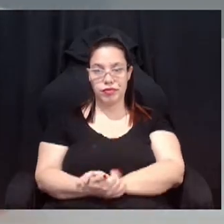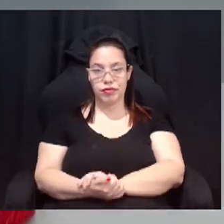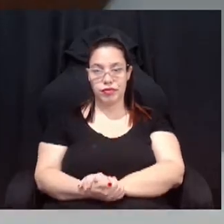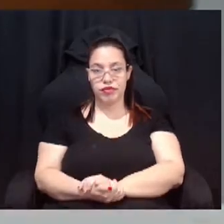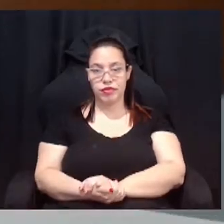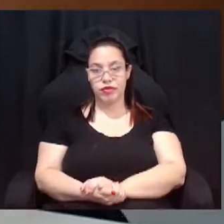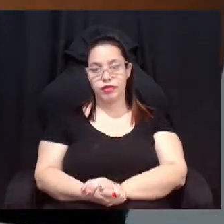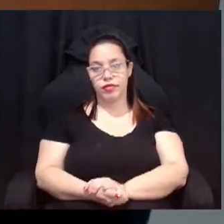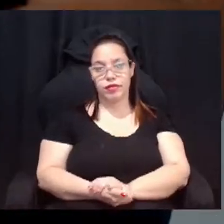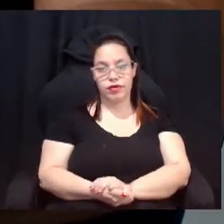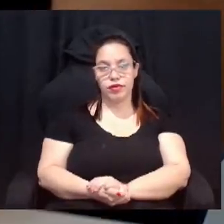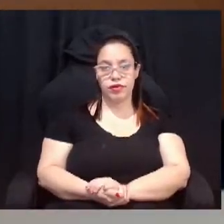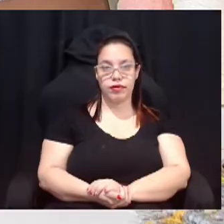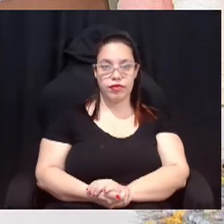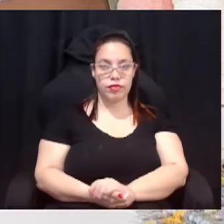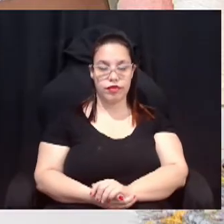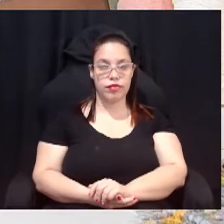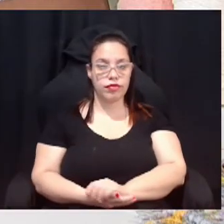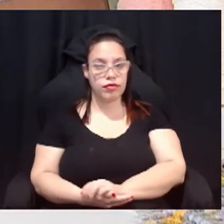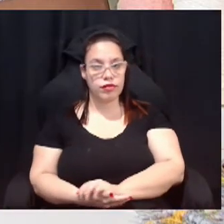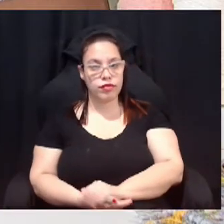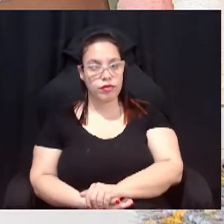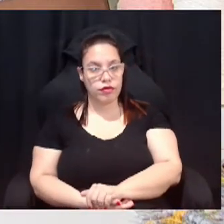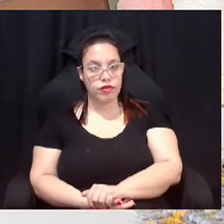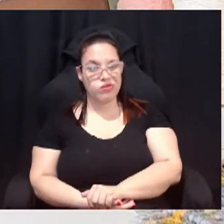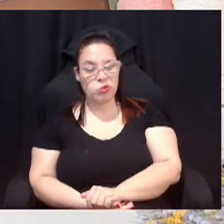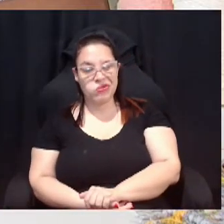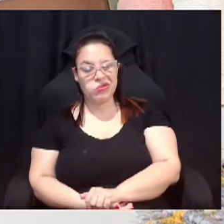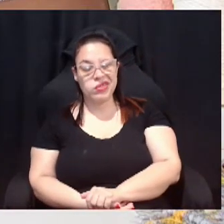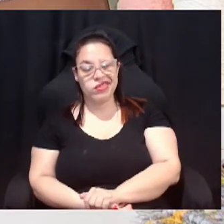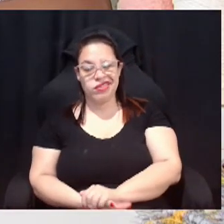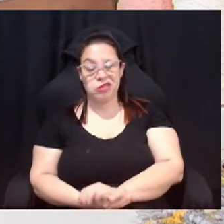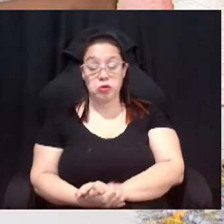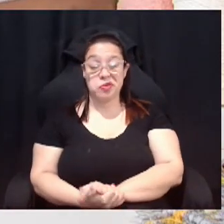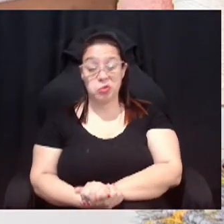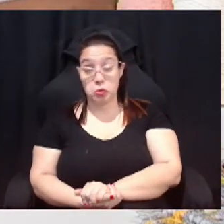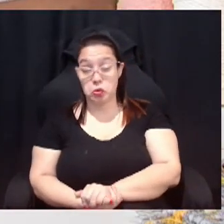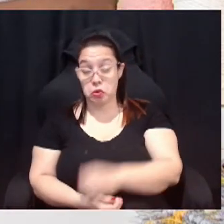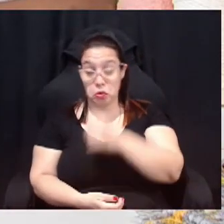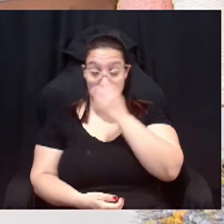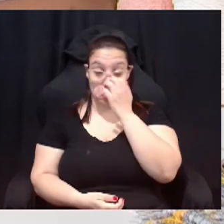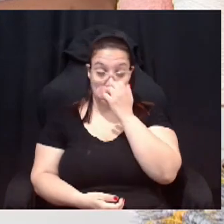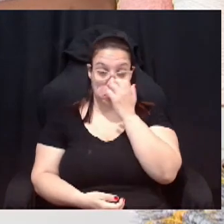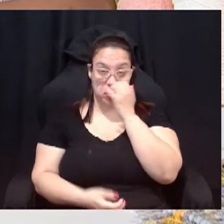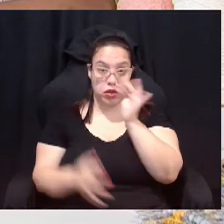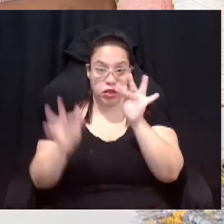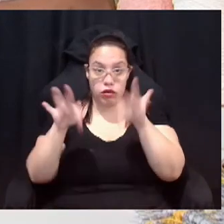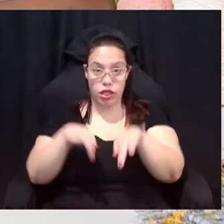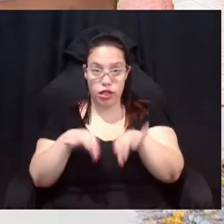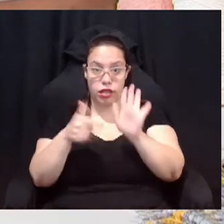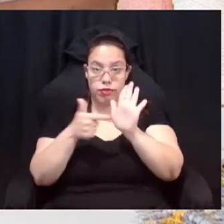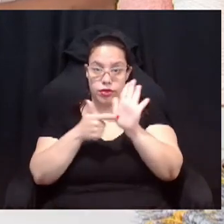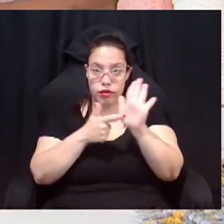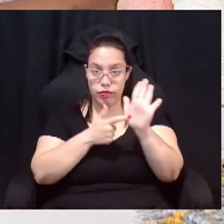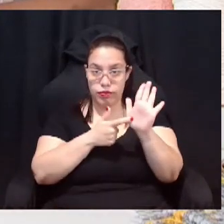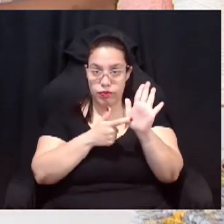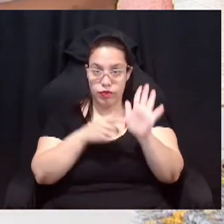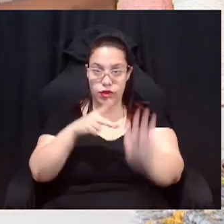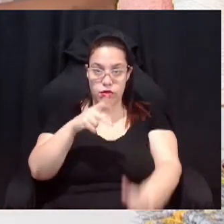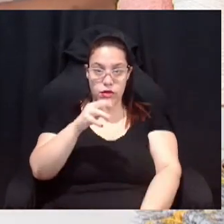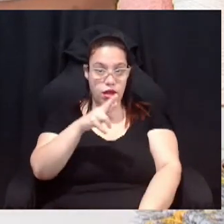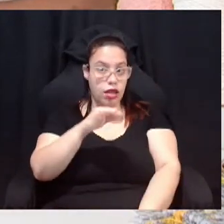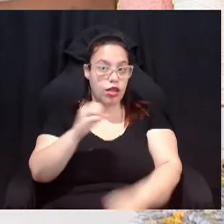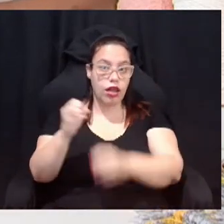partículas pequenininhas que pode causar uma alergiazinha ali, tá bom? E finalizamos. Patrícia, essa arte